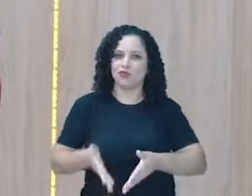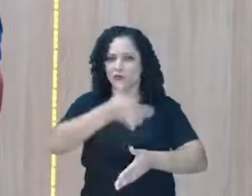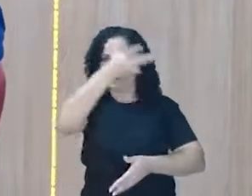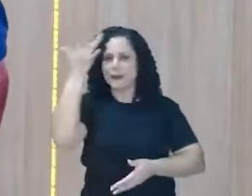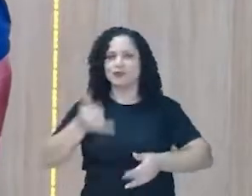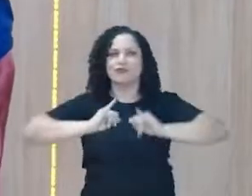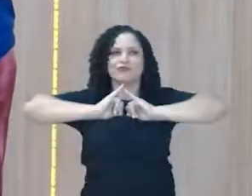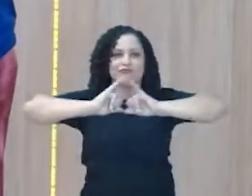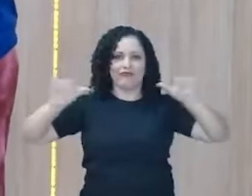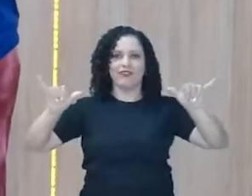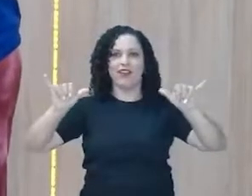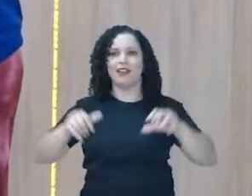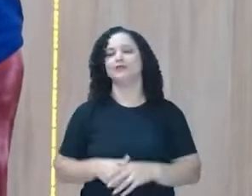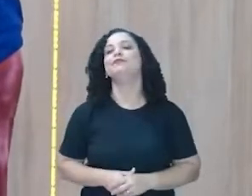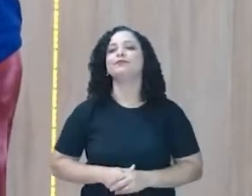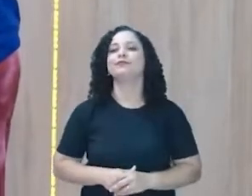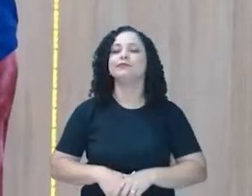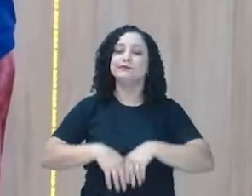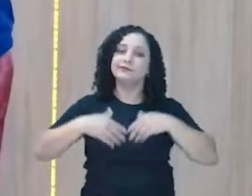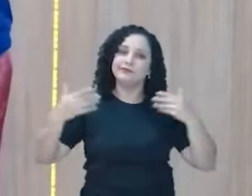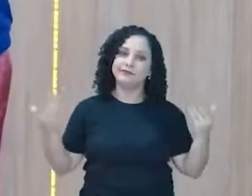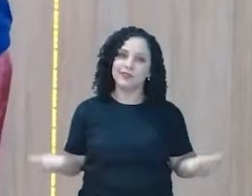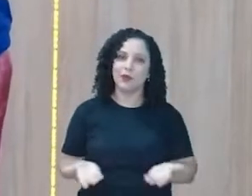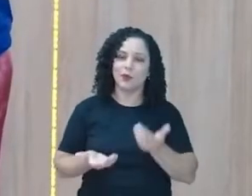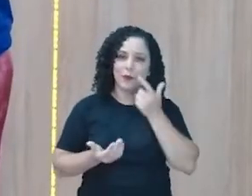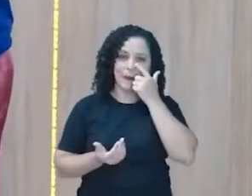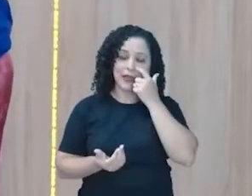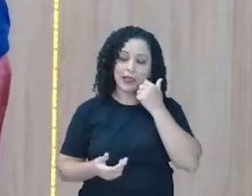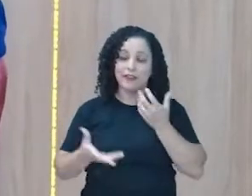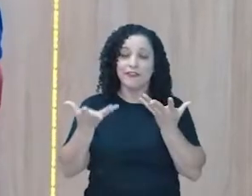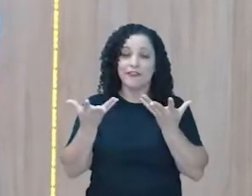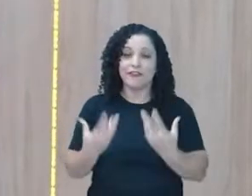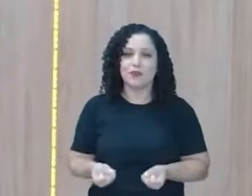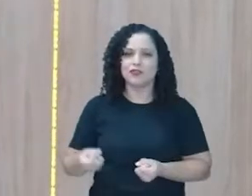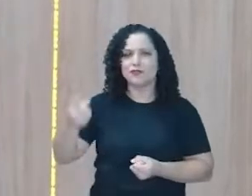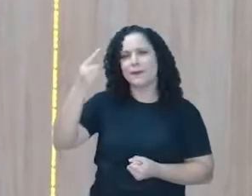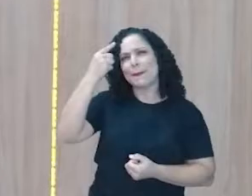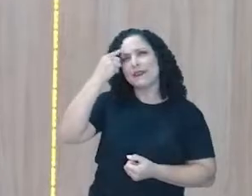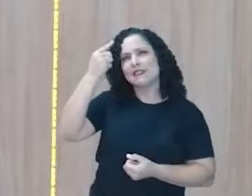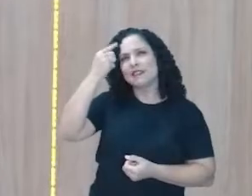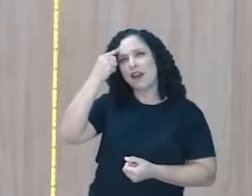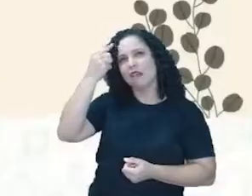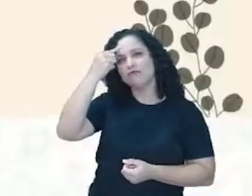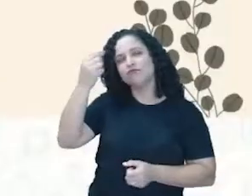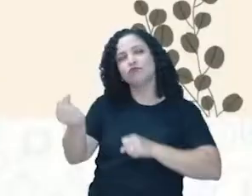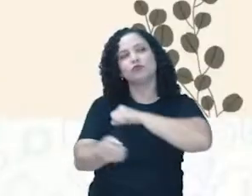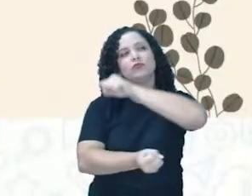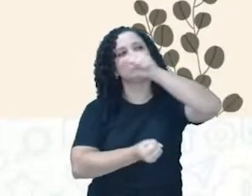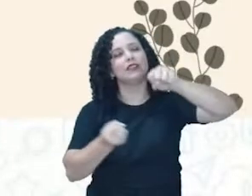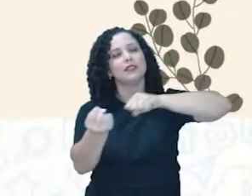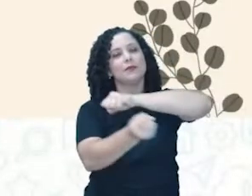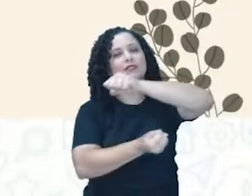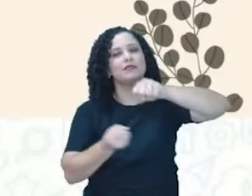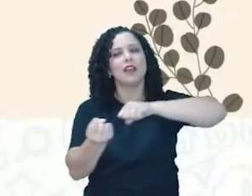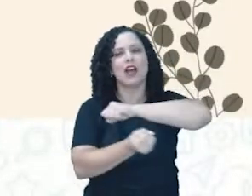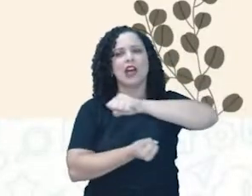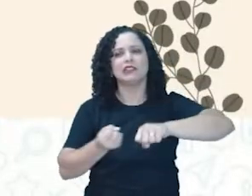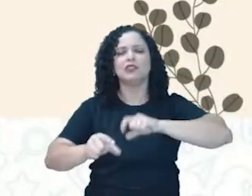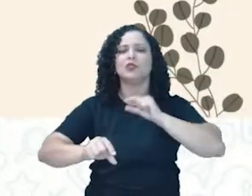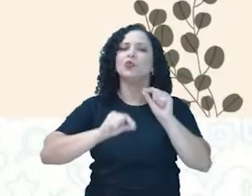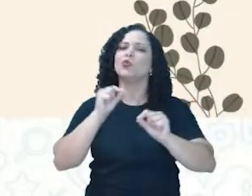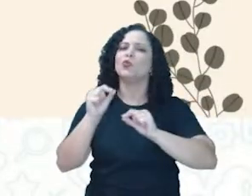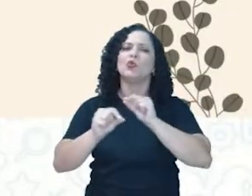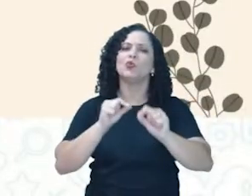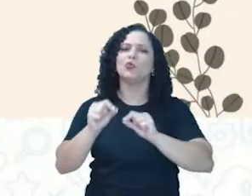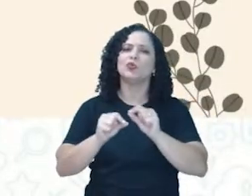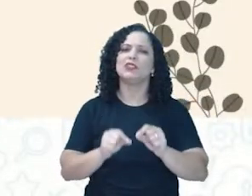dia. Vamos lá. Inicialmente, né, vamos refletir aí, né? Sustentabilidade, o que